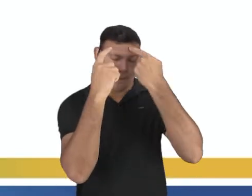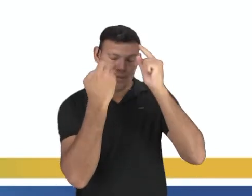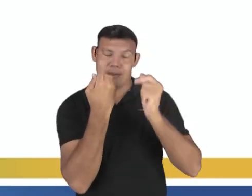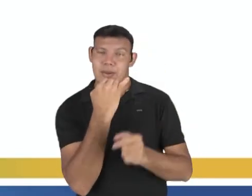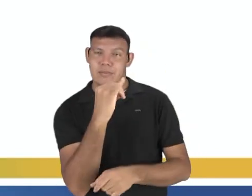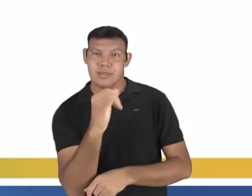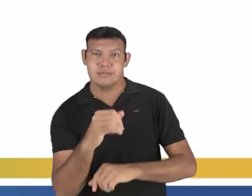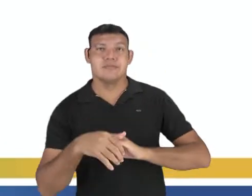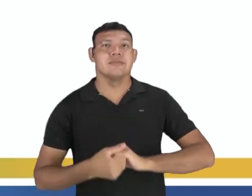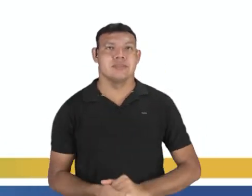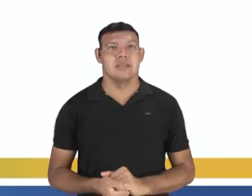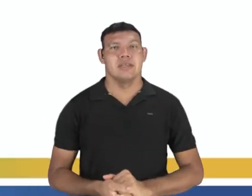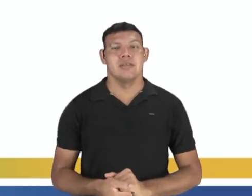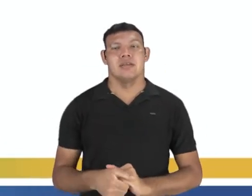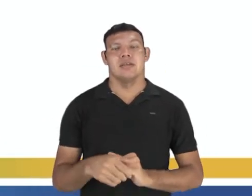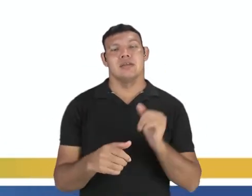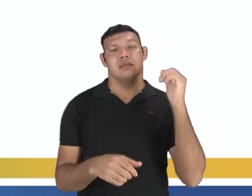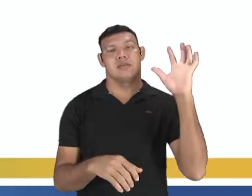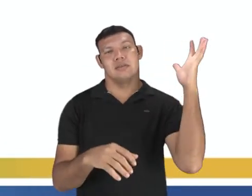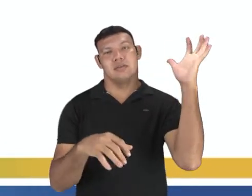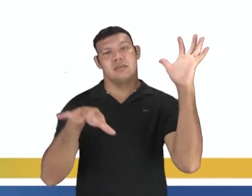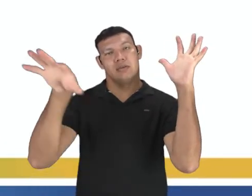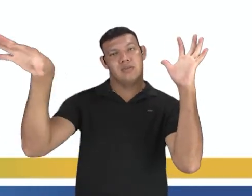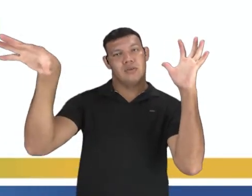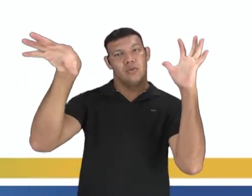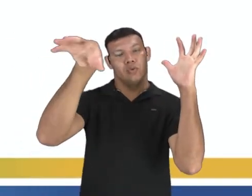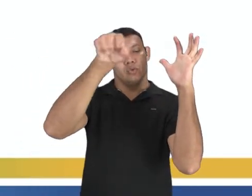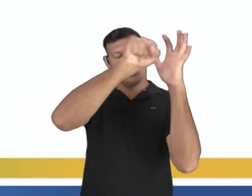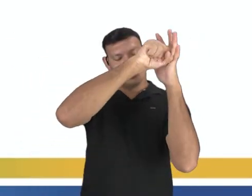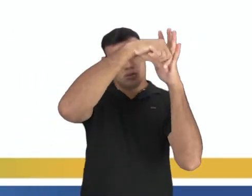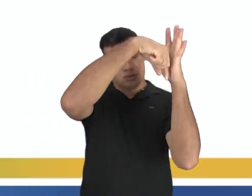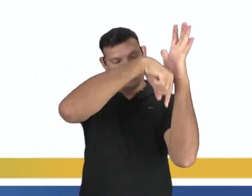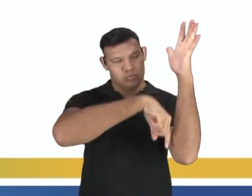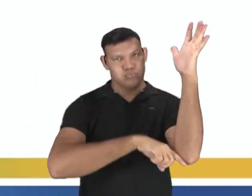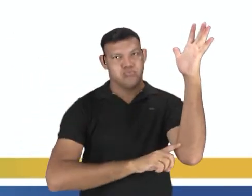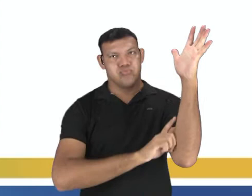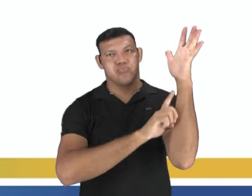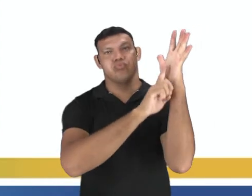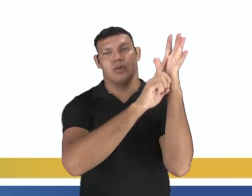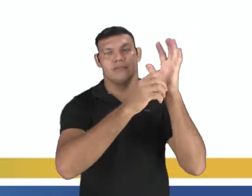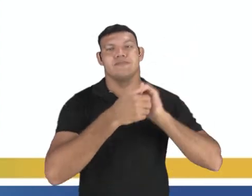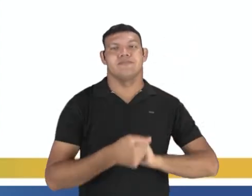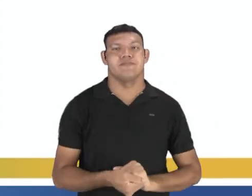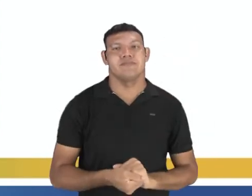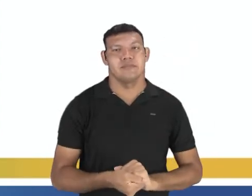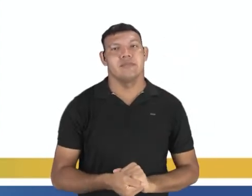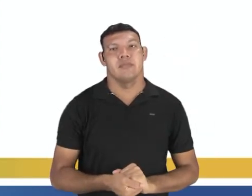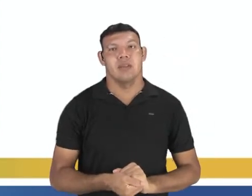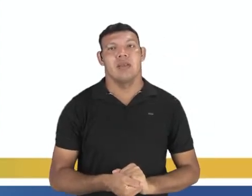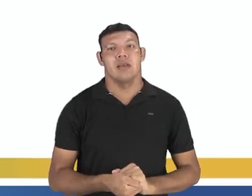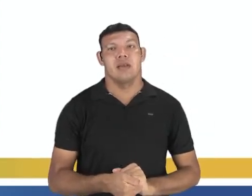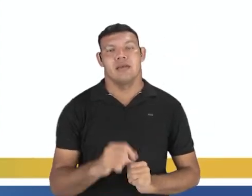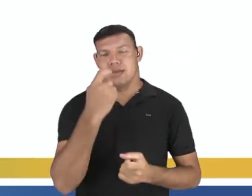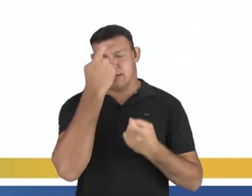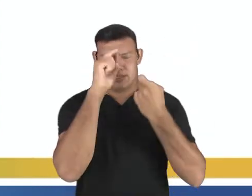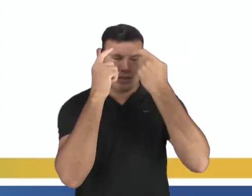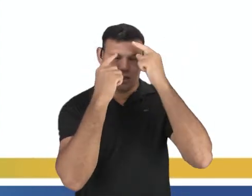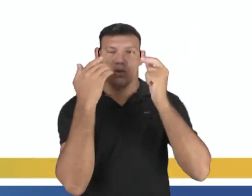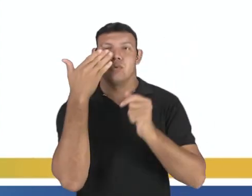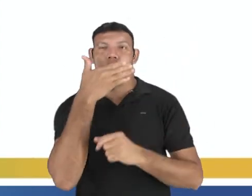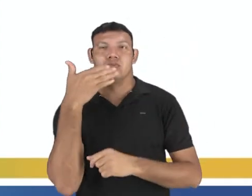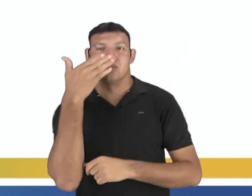produção de alimentos para as plantas, que são os açúcares, né? No caso, a glicose. A utilização de